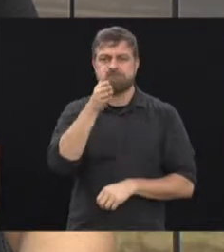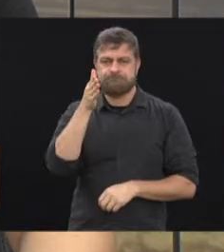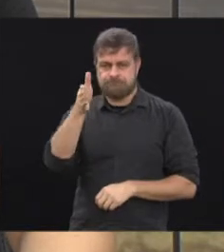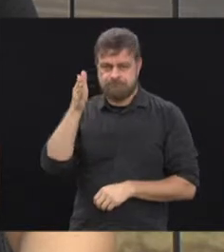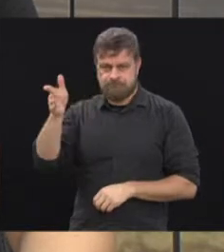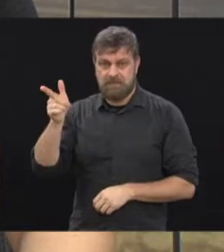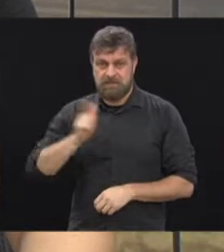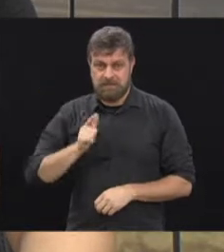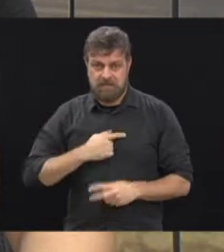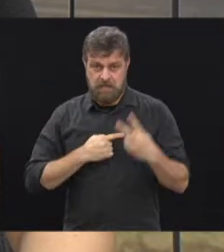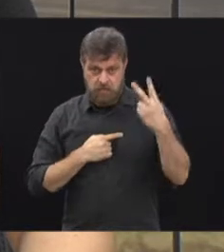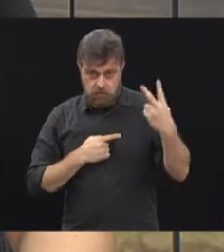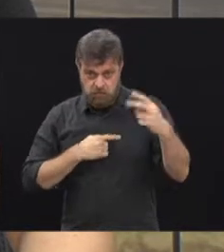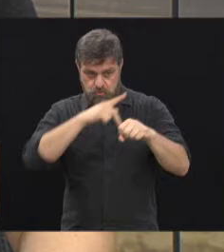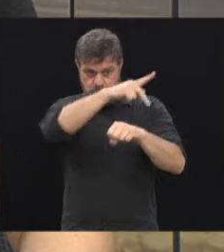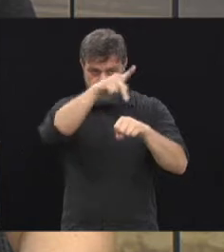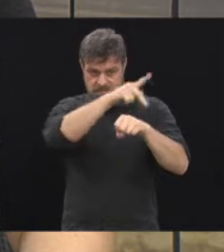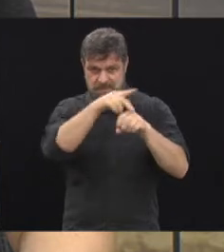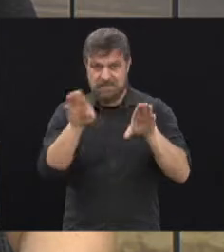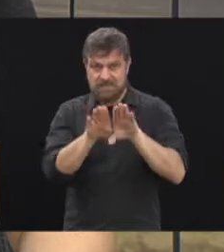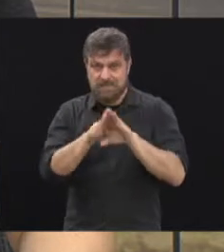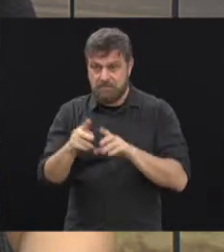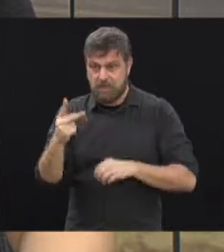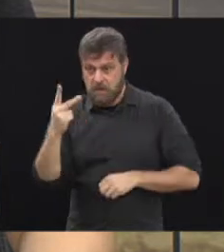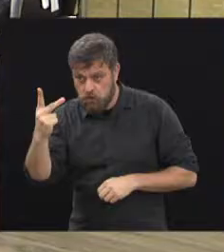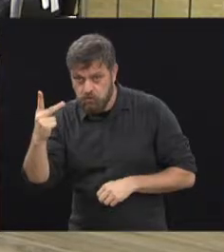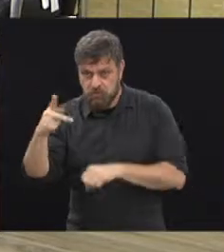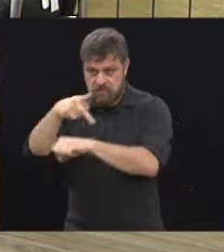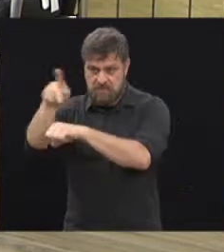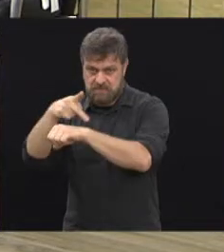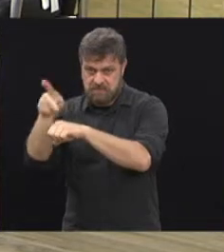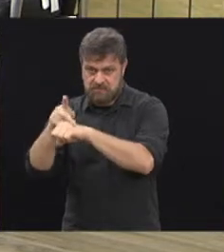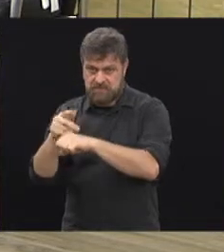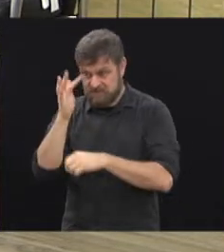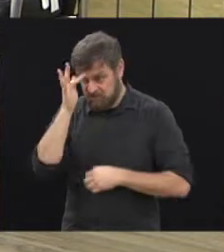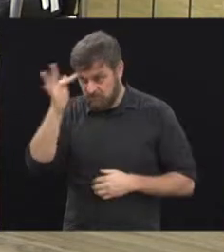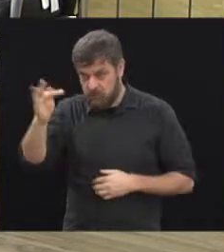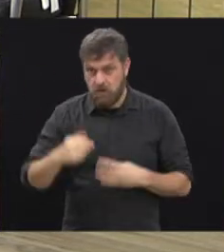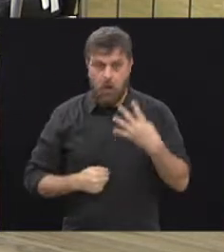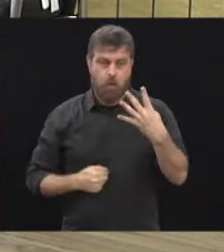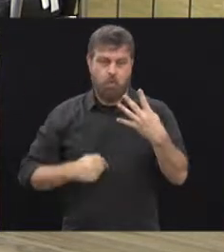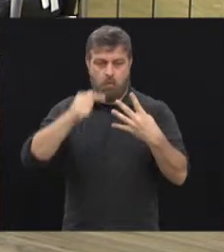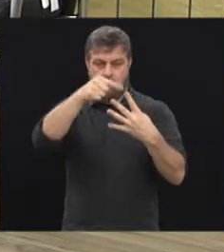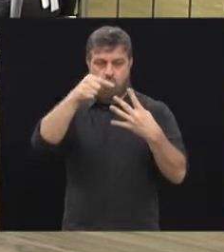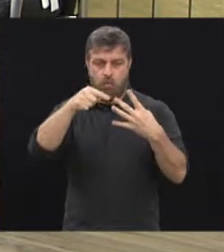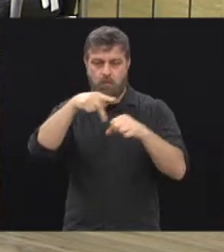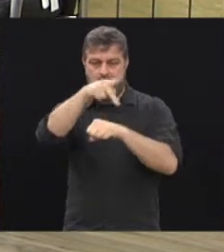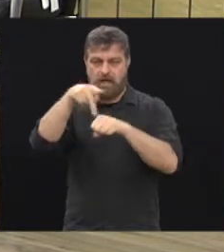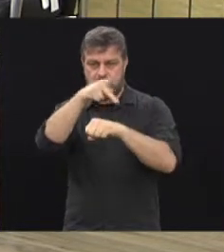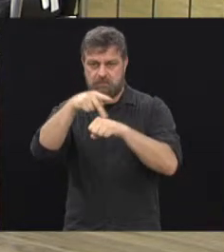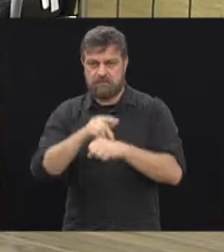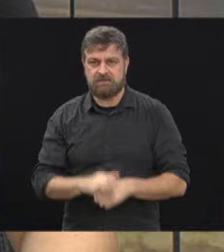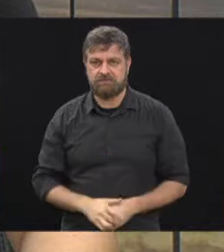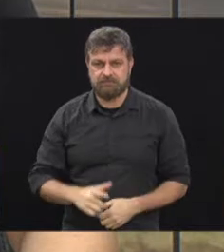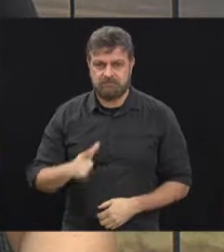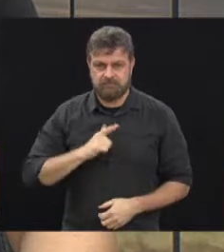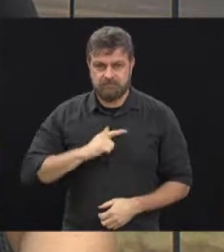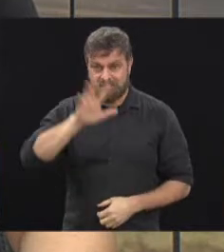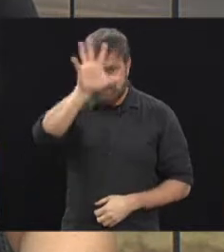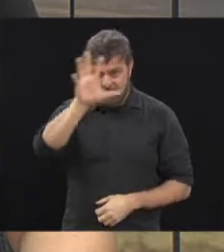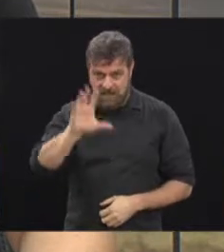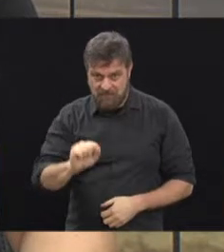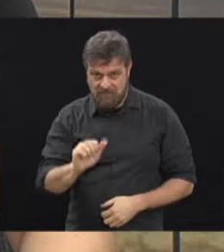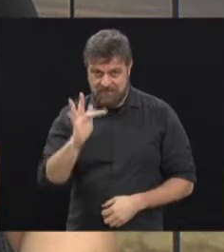2 destinos ativos e 2 que a gente vai subir em breve, então vamos ficar com 4 destinos, que são